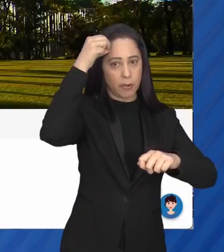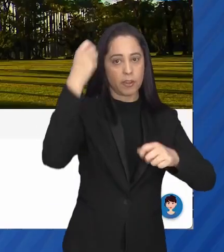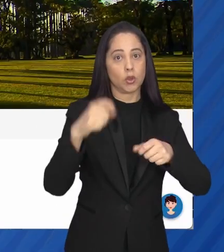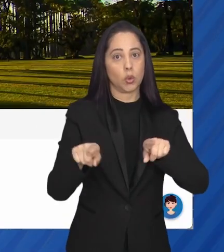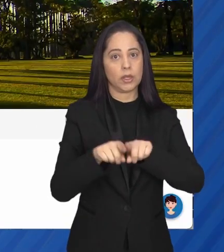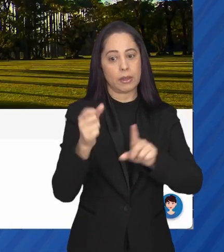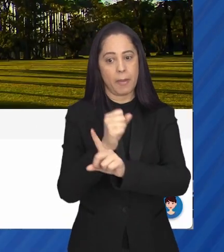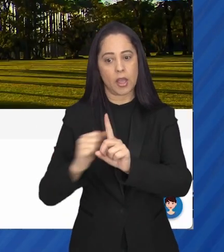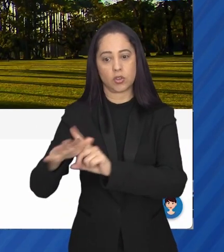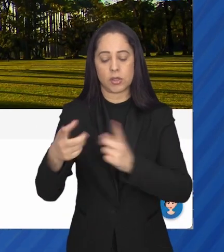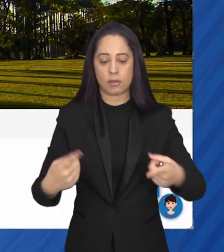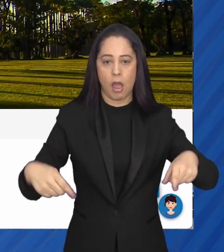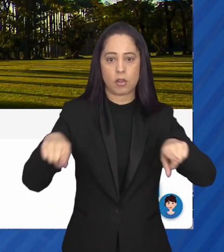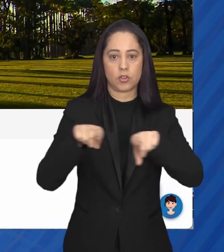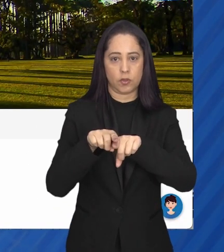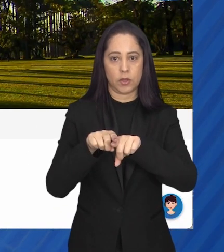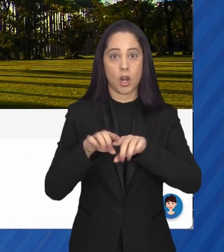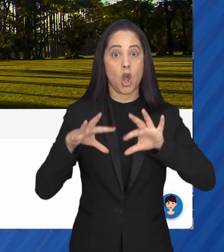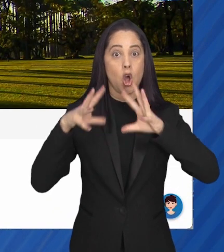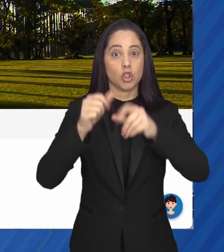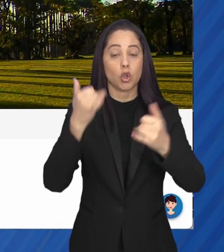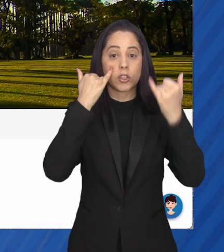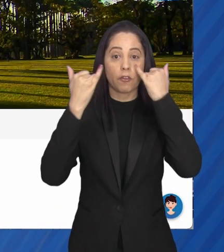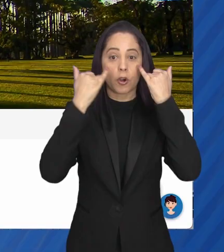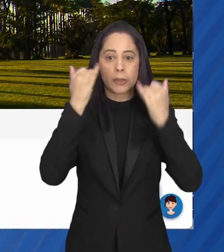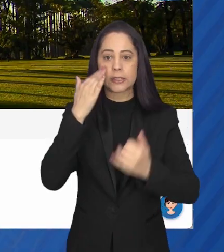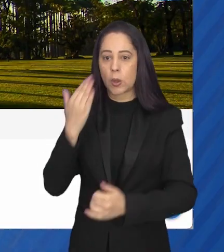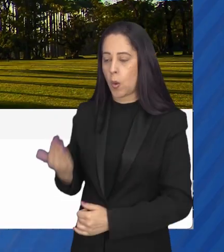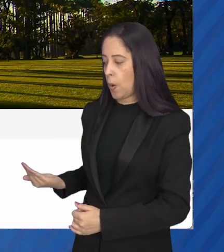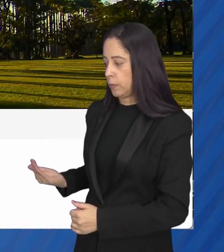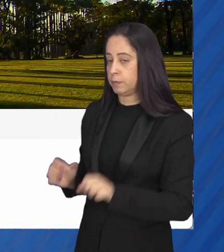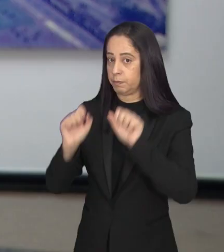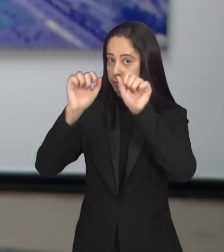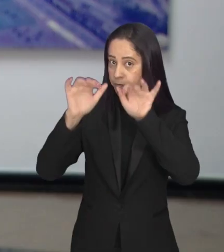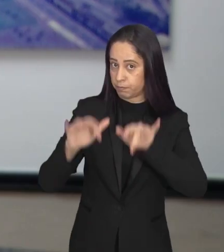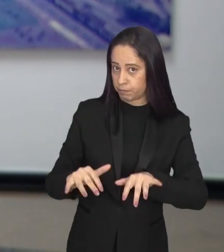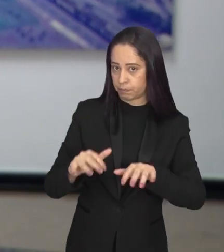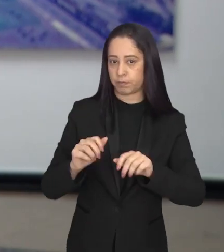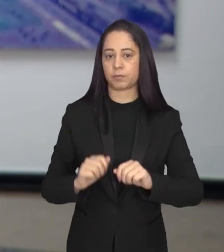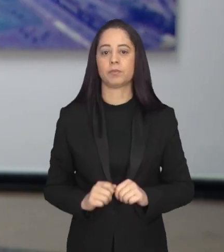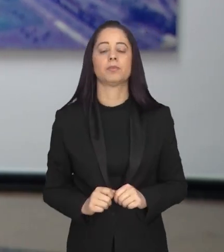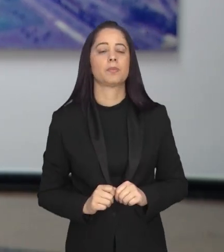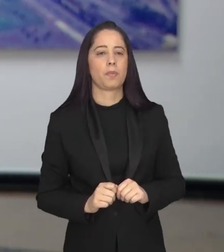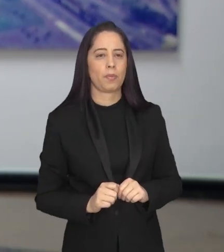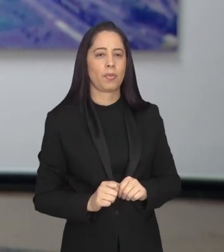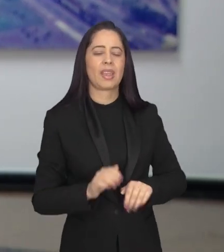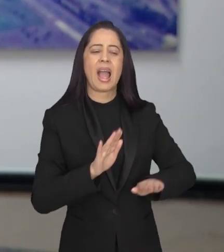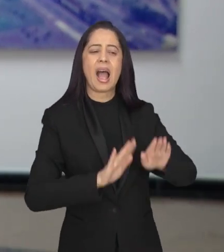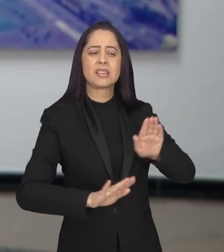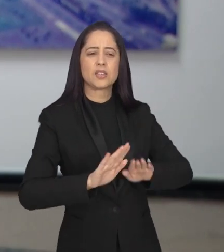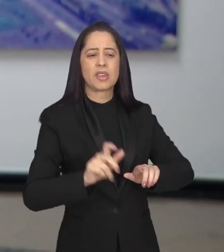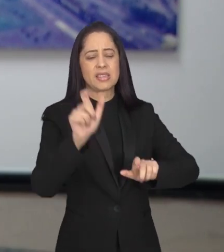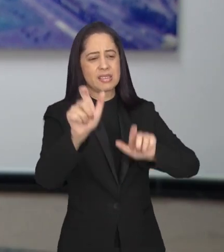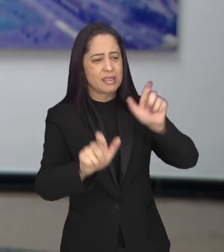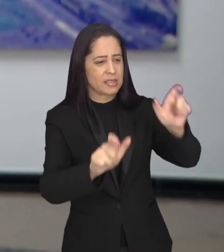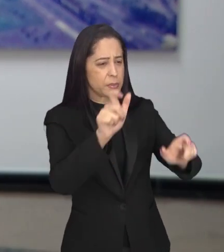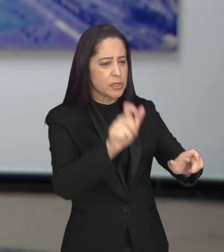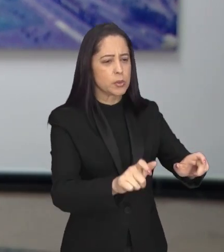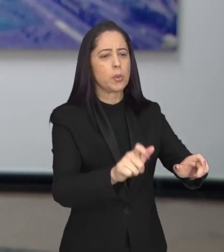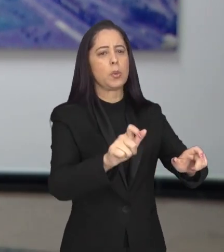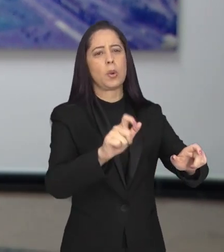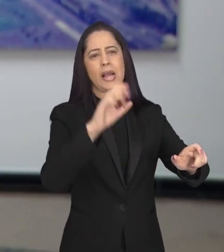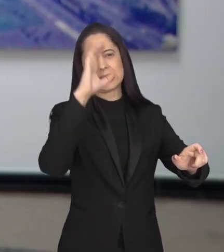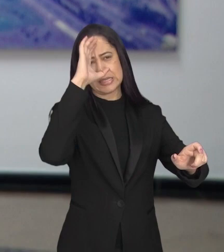sociedade. Todas as informações ficariam disponíveis no site da Prefeitura. Olha, muitas vezes, né, o cidadão joseense,